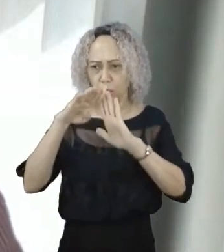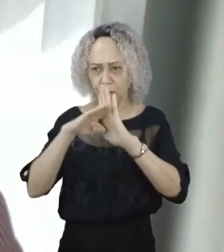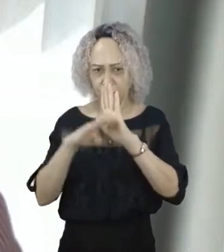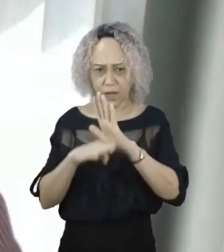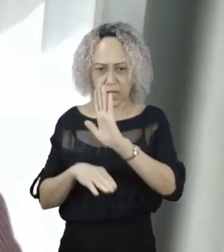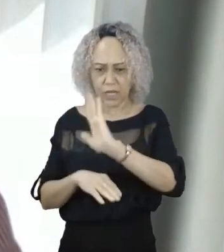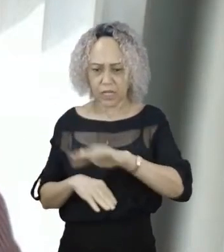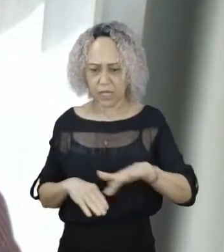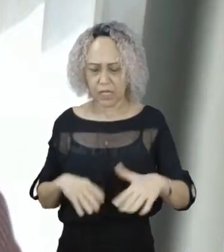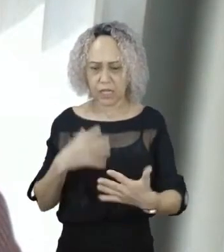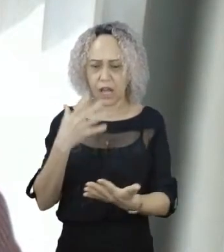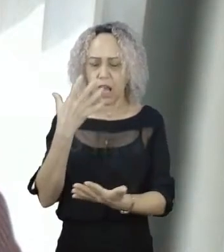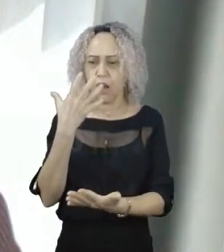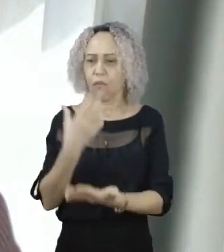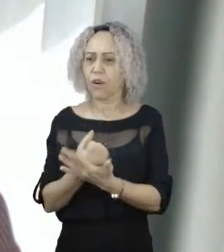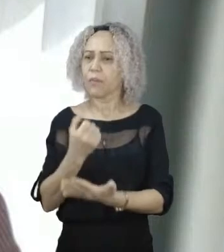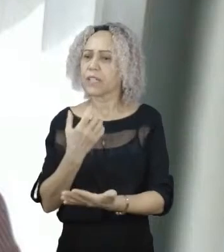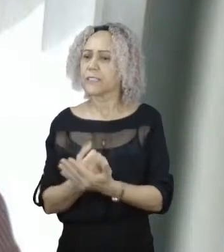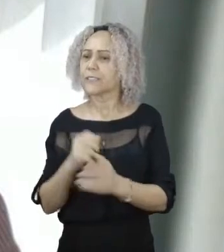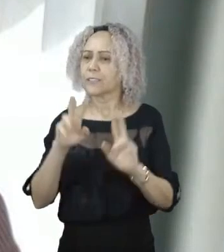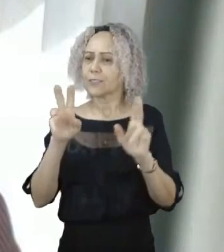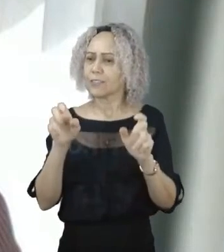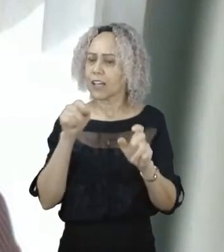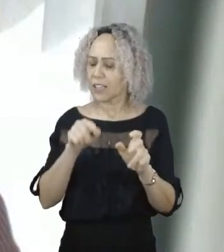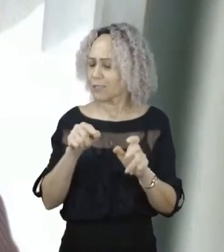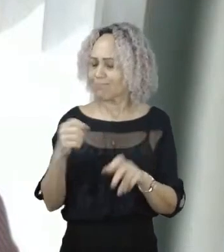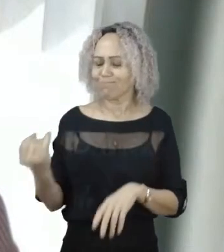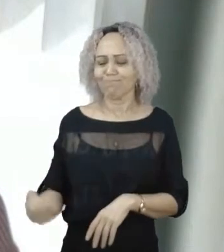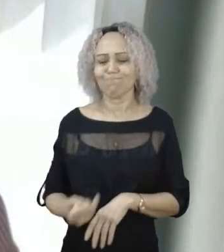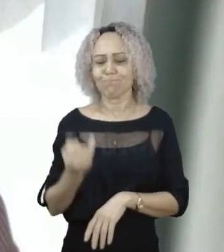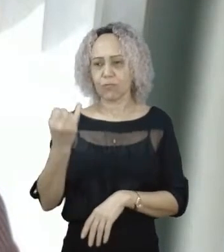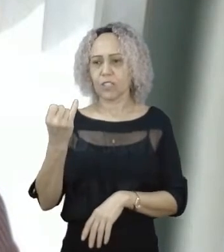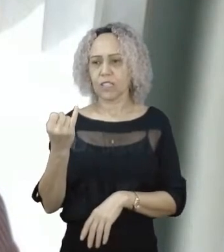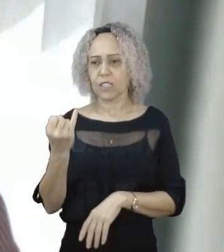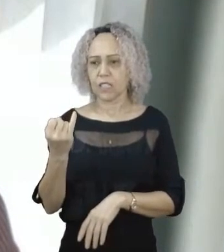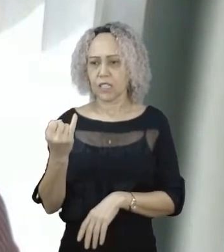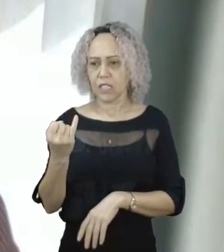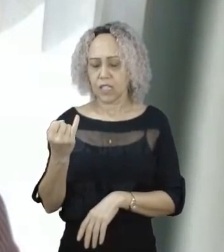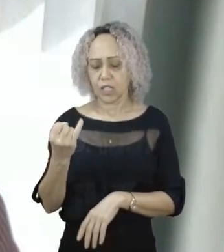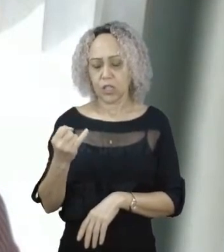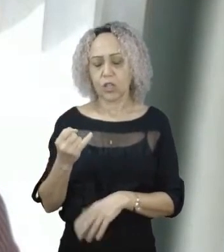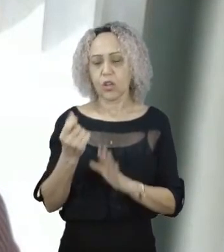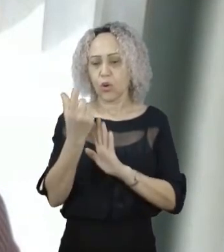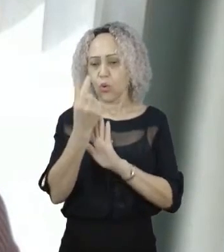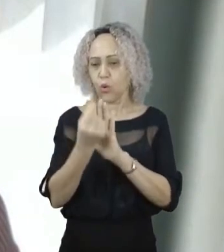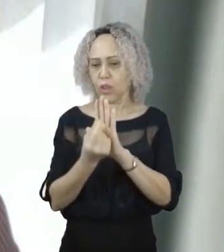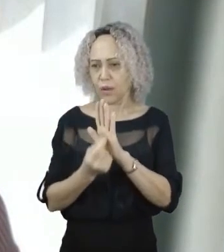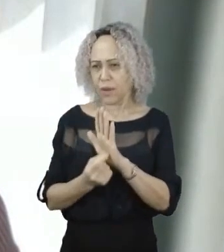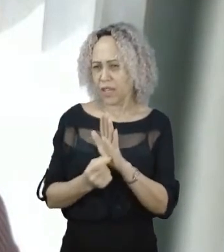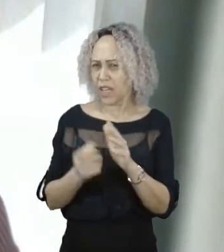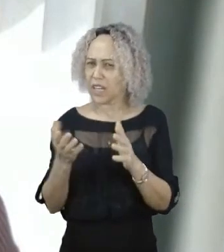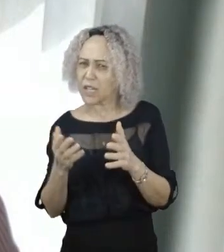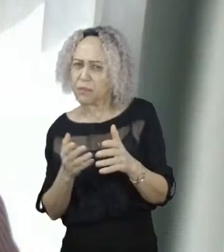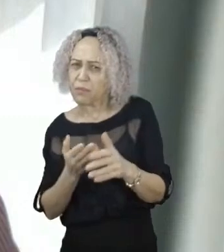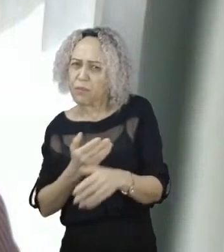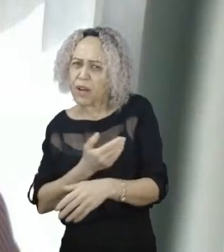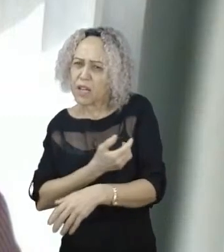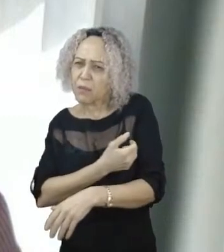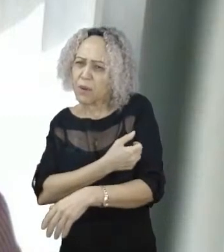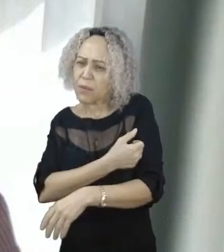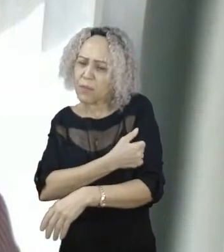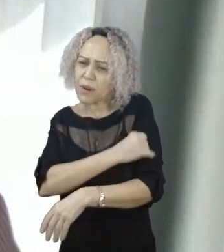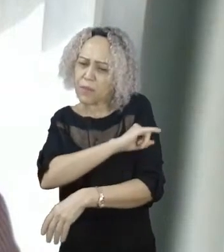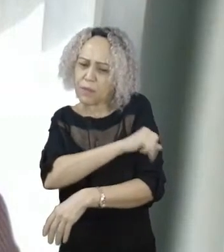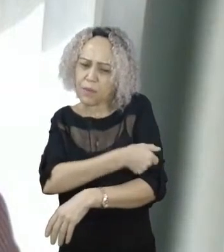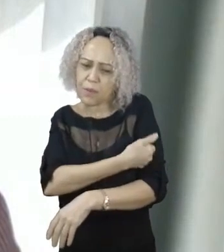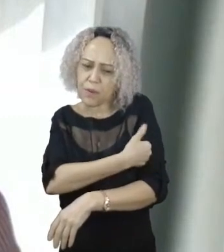Criança Alfabetizada, e esse incremento importante no orçamento para os primeiros anos da educação básica